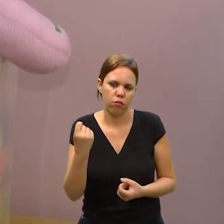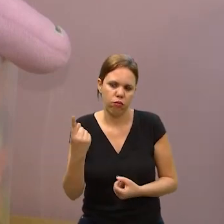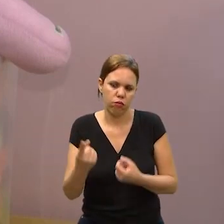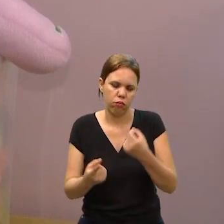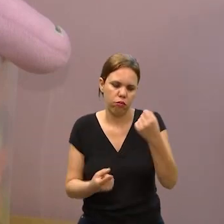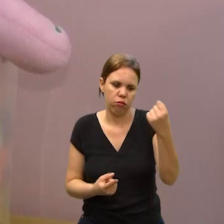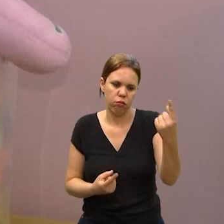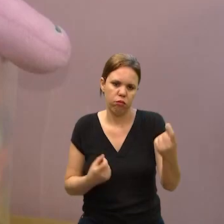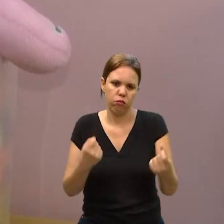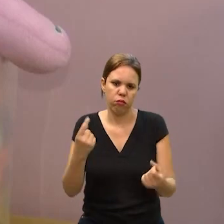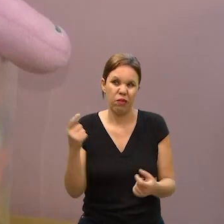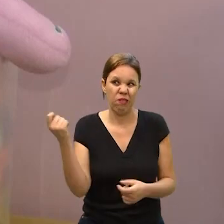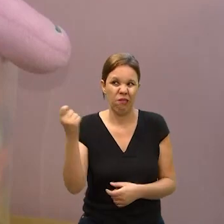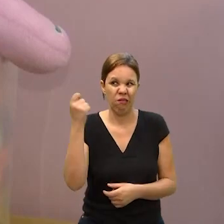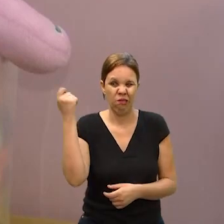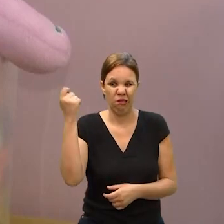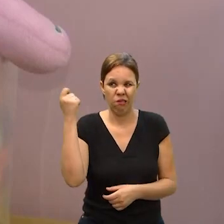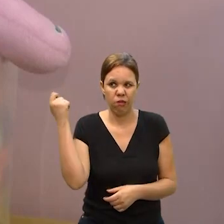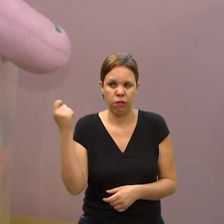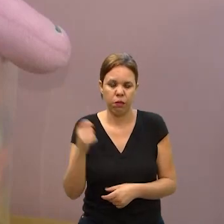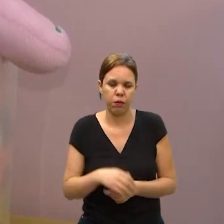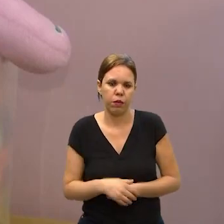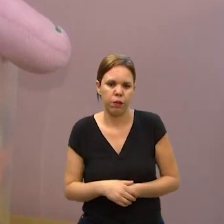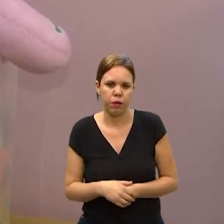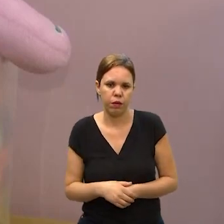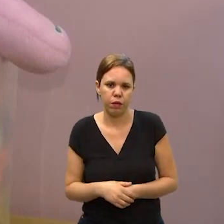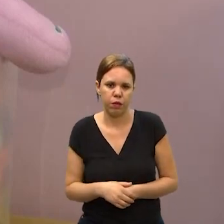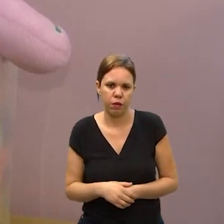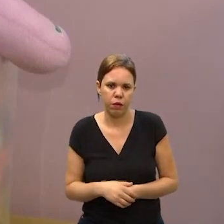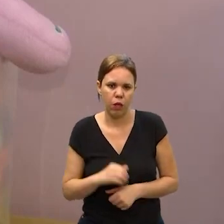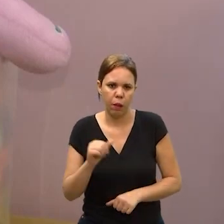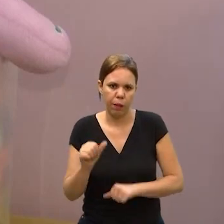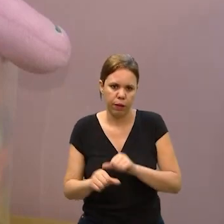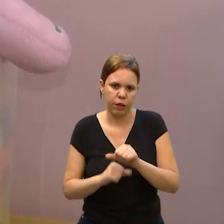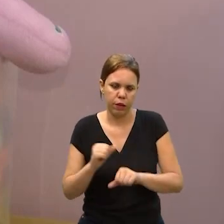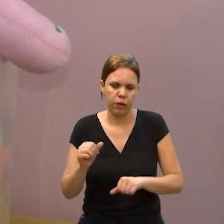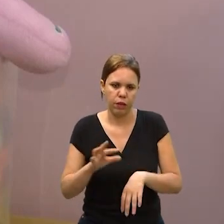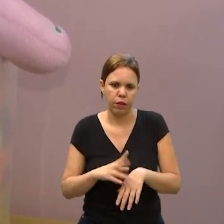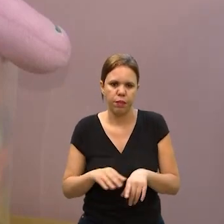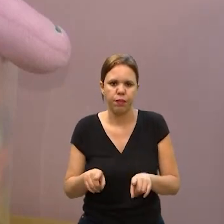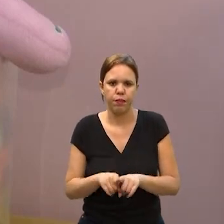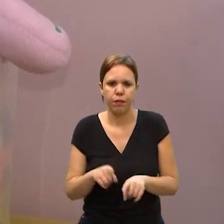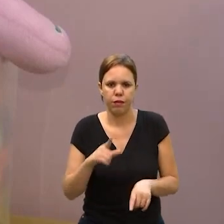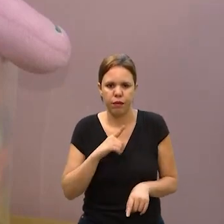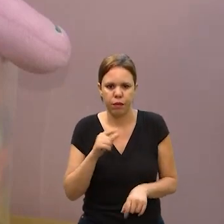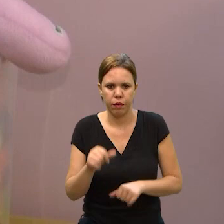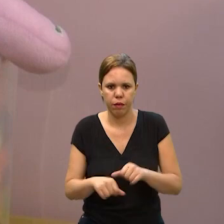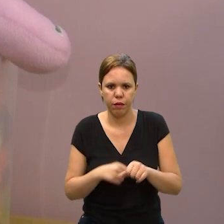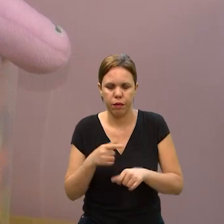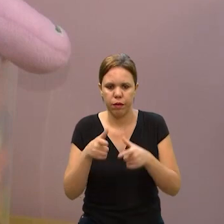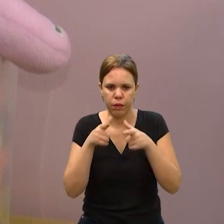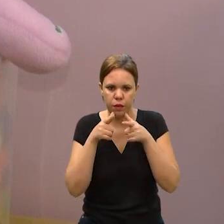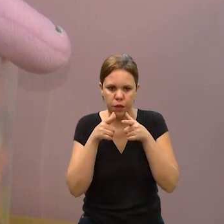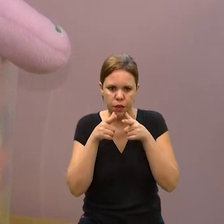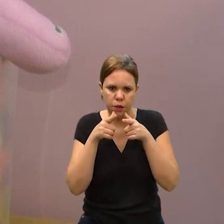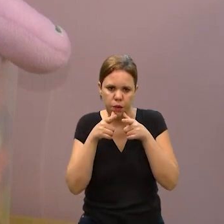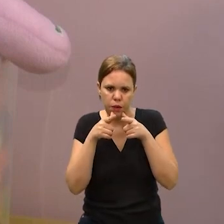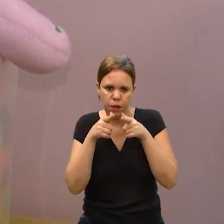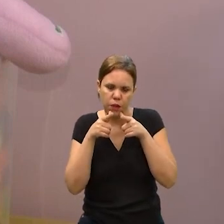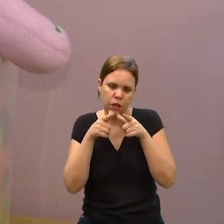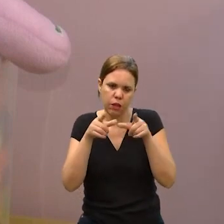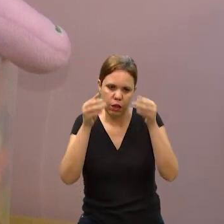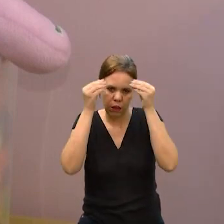Mas isso são casos um pouco mais graves, com mais alterações. E existem as alterações de